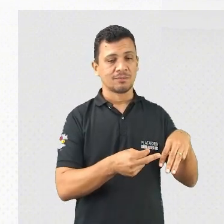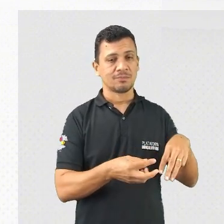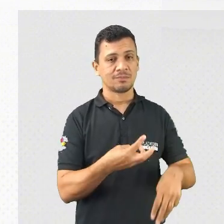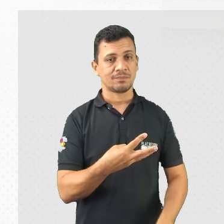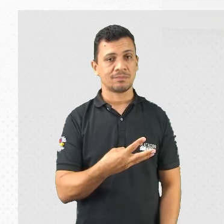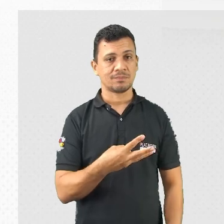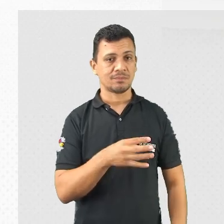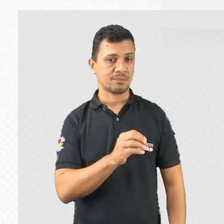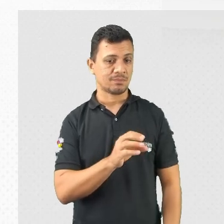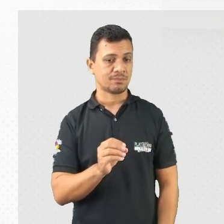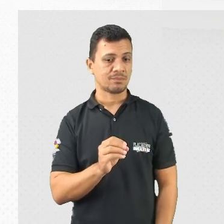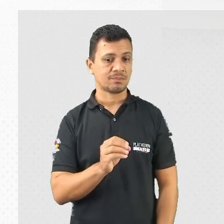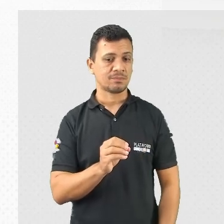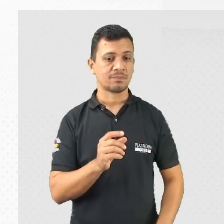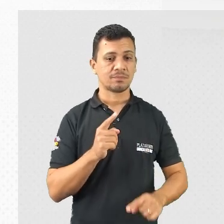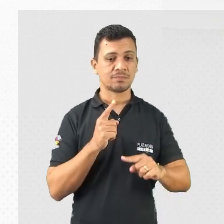300